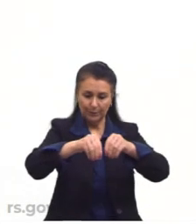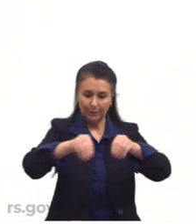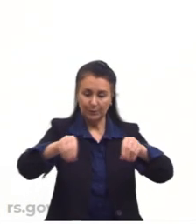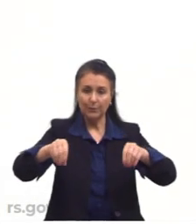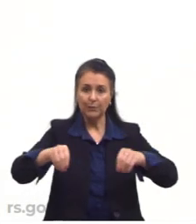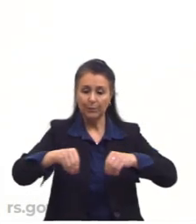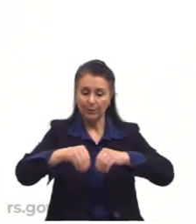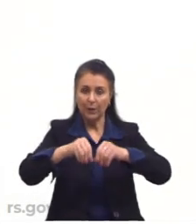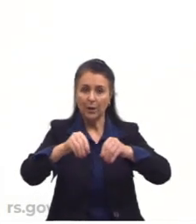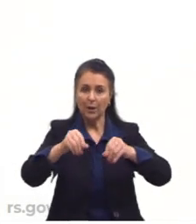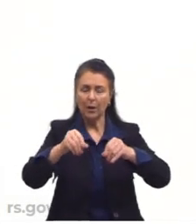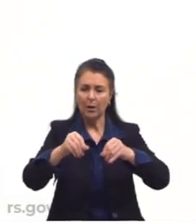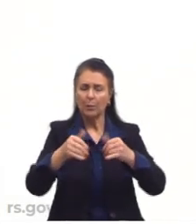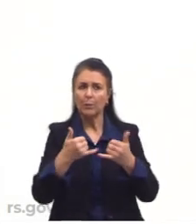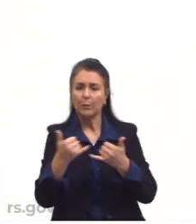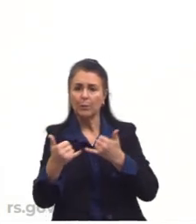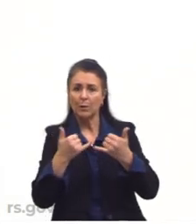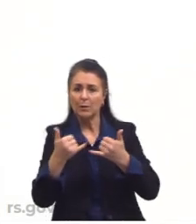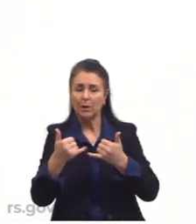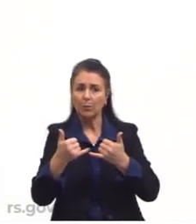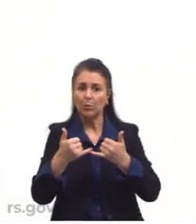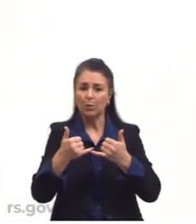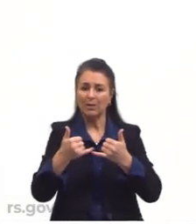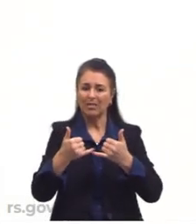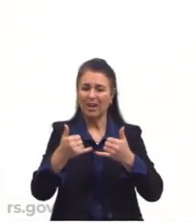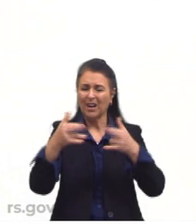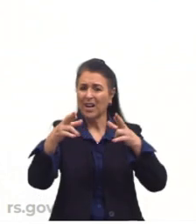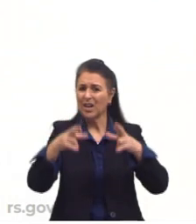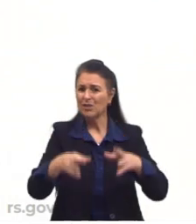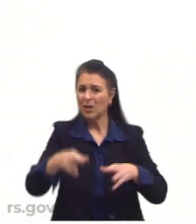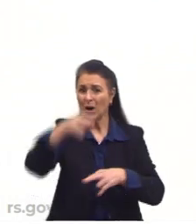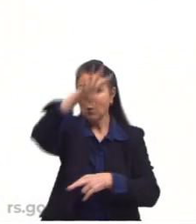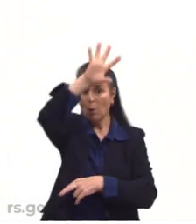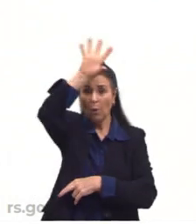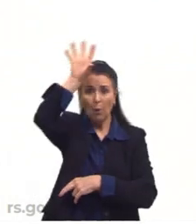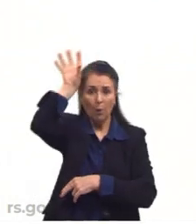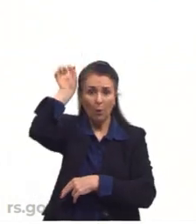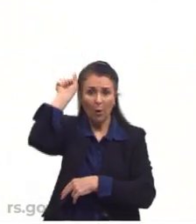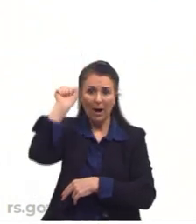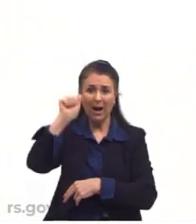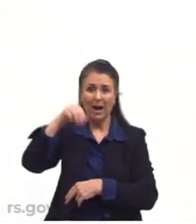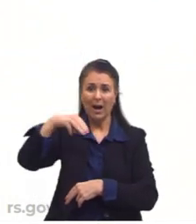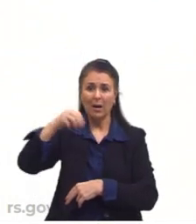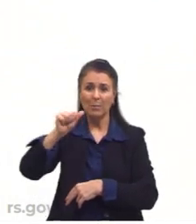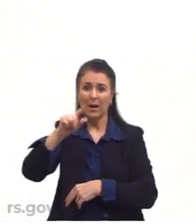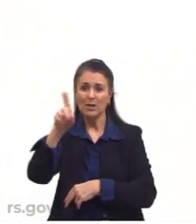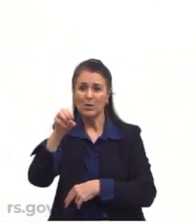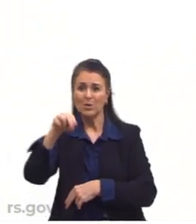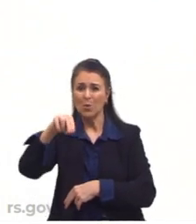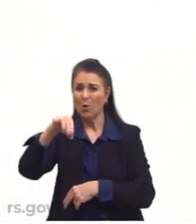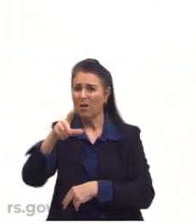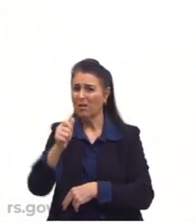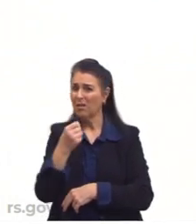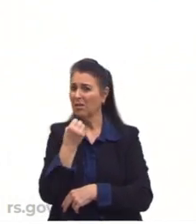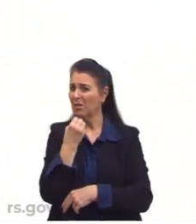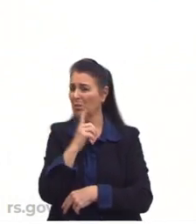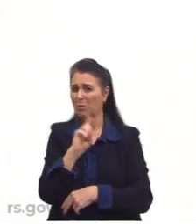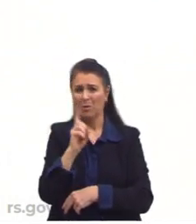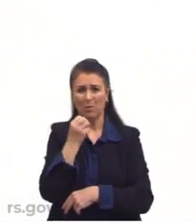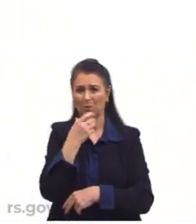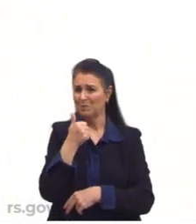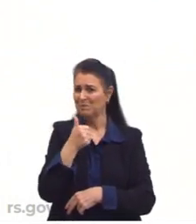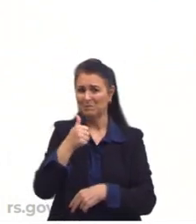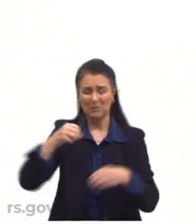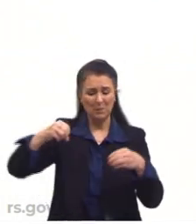que o solo por exemplo da Amazônia não é um solo fértil não é um solo propício aí eu consegui fazer um